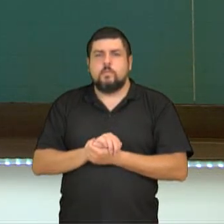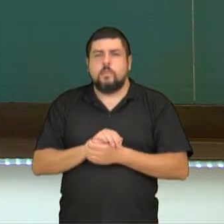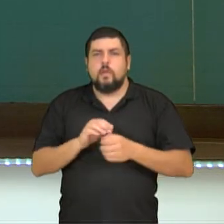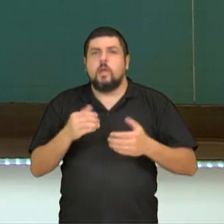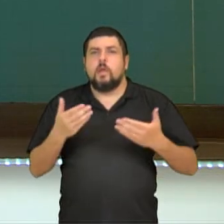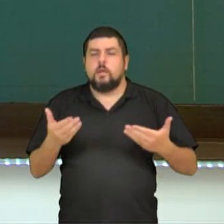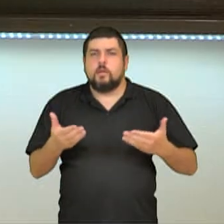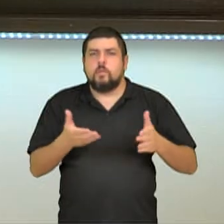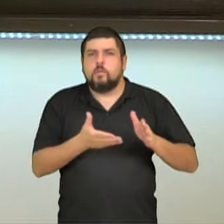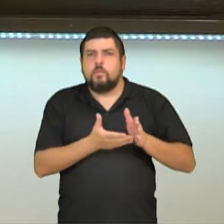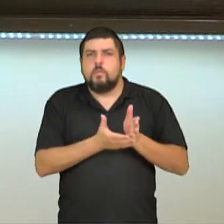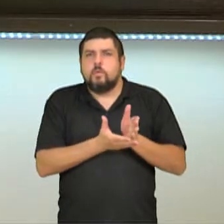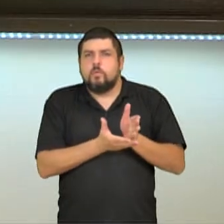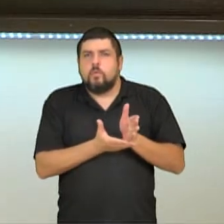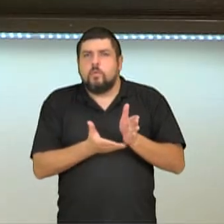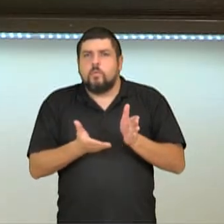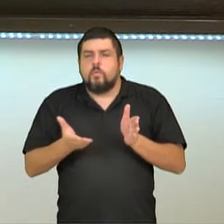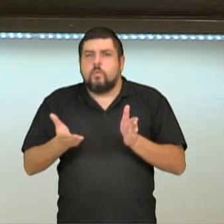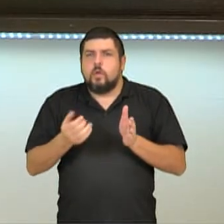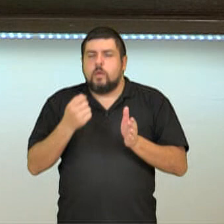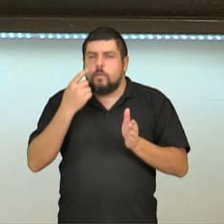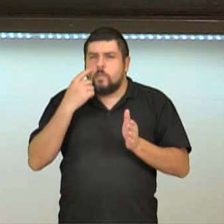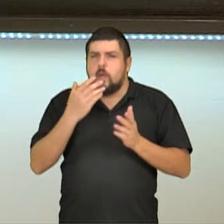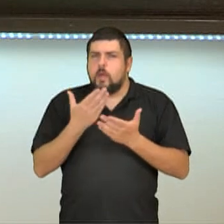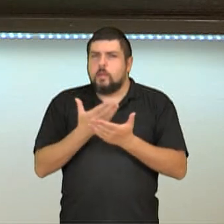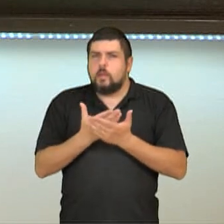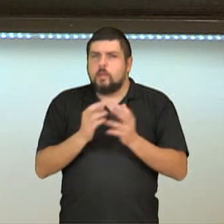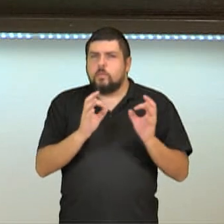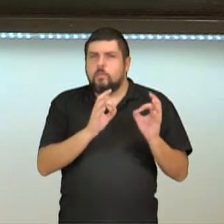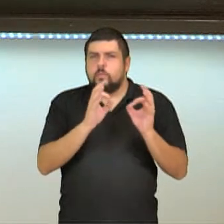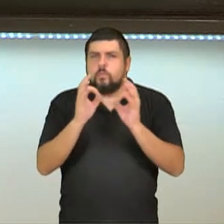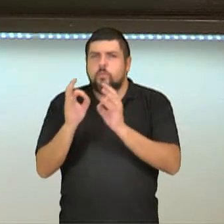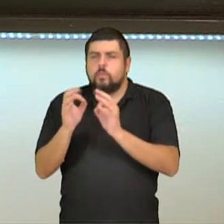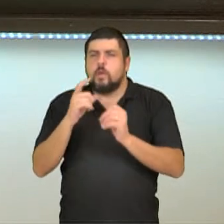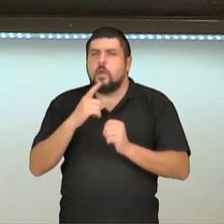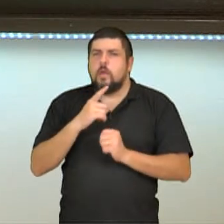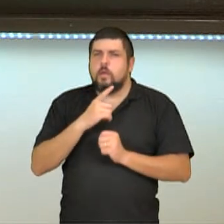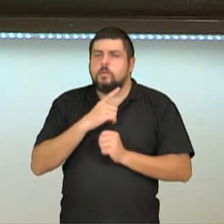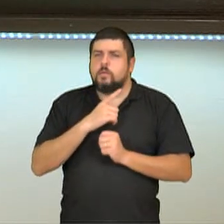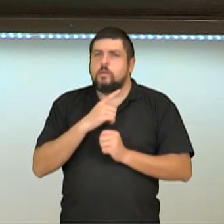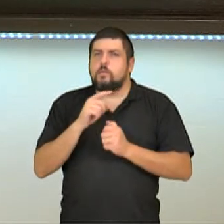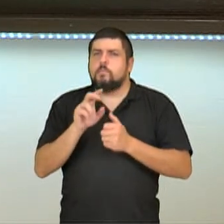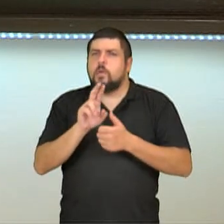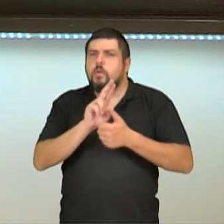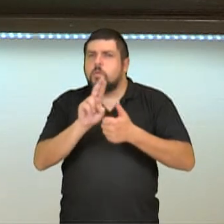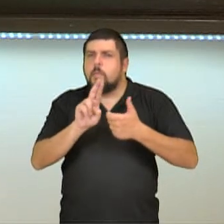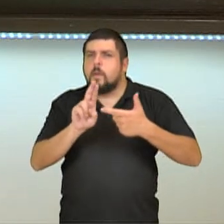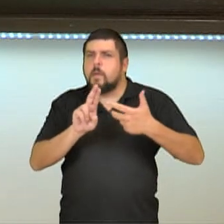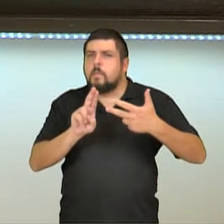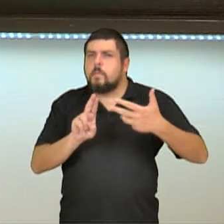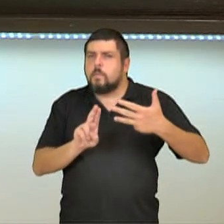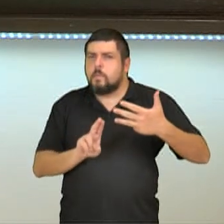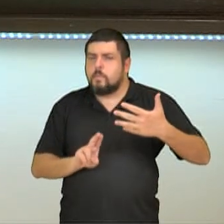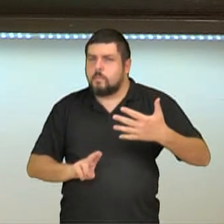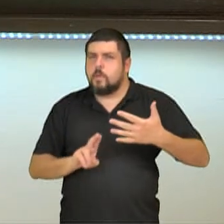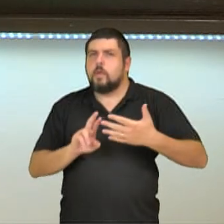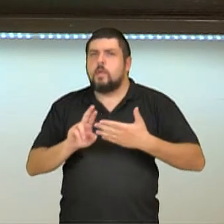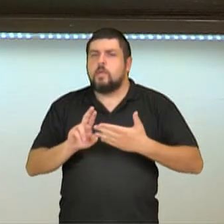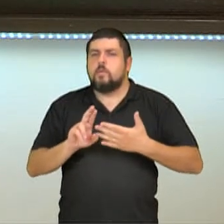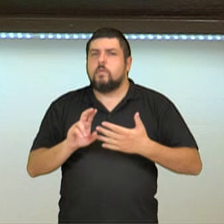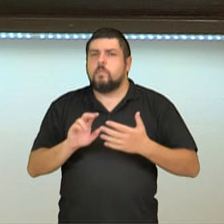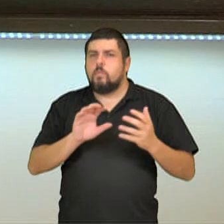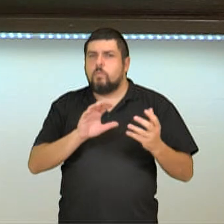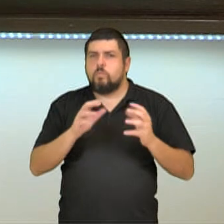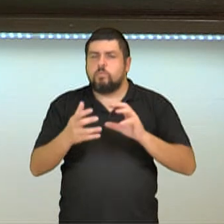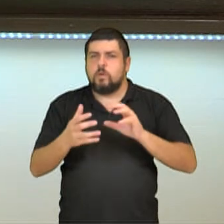especial. Então, assim, prestem bastante atenção nessa aula que a gente vai trazer bastante elementos e bastante conceitos sobre sólidos